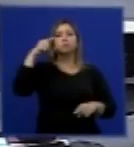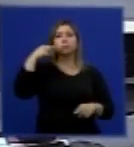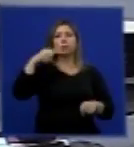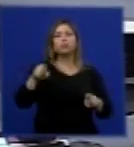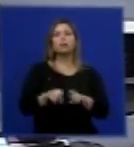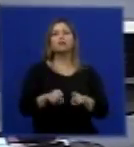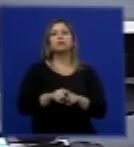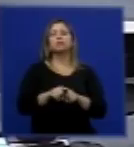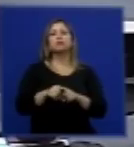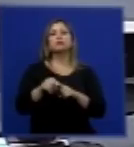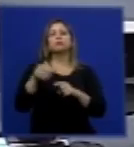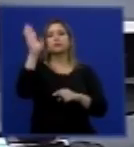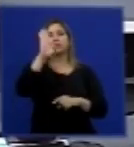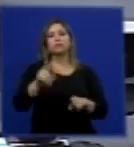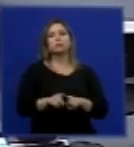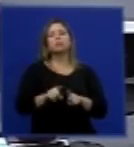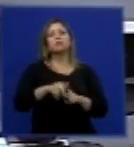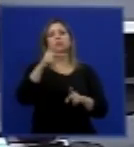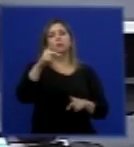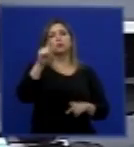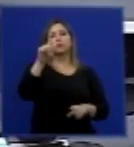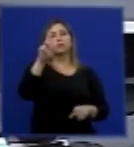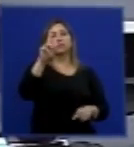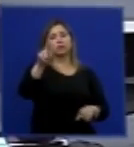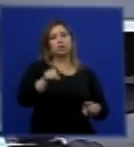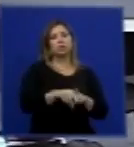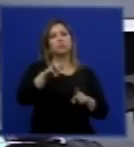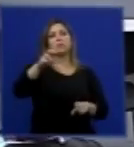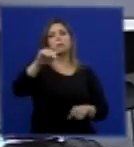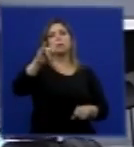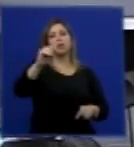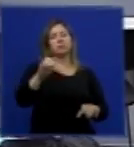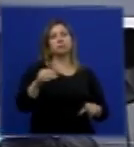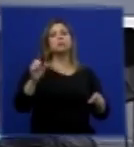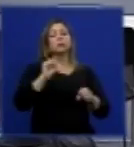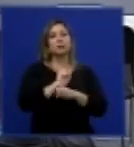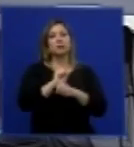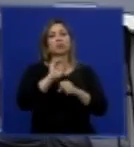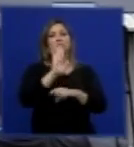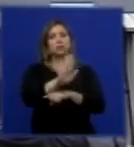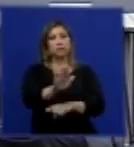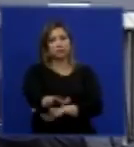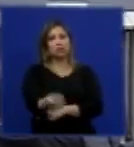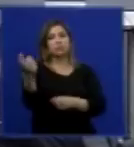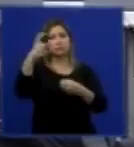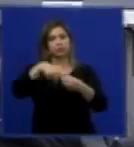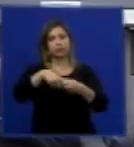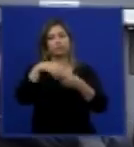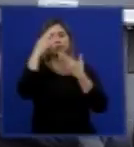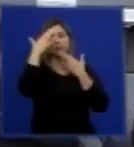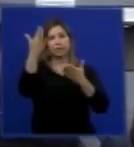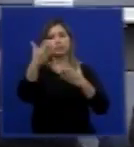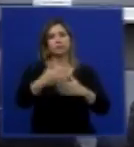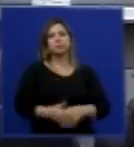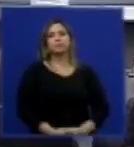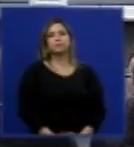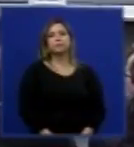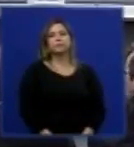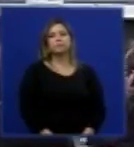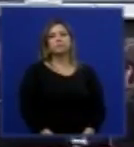procuradoria geral da república Dr Mário José está suspensa a sessão até às 14 horas muito obrigada a todos